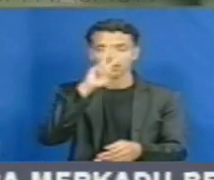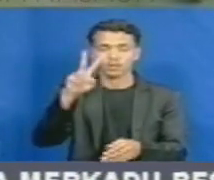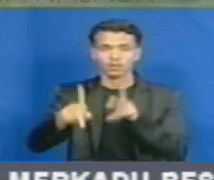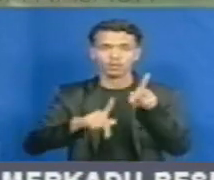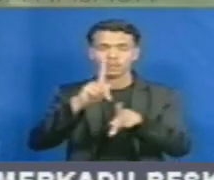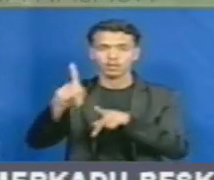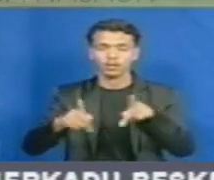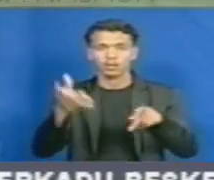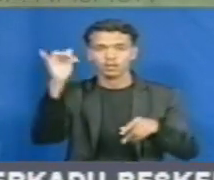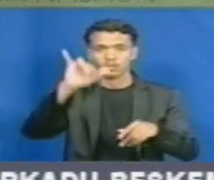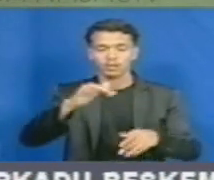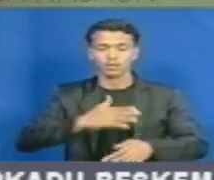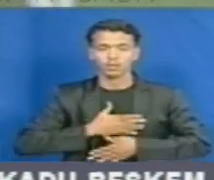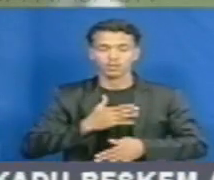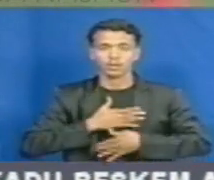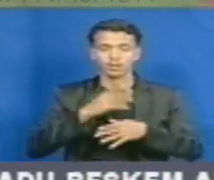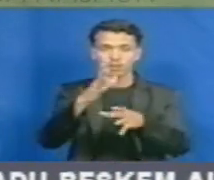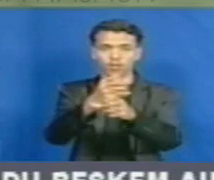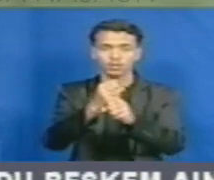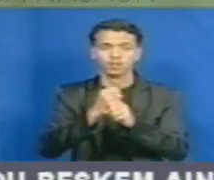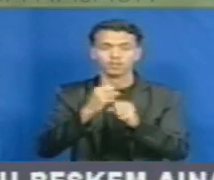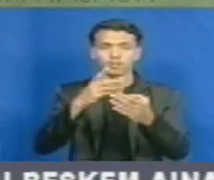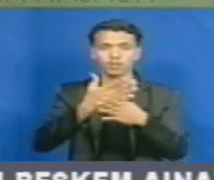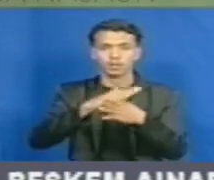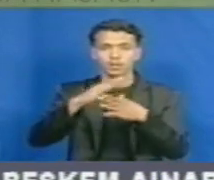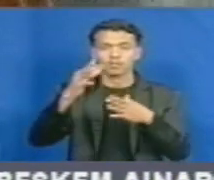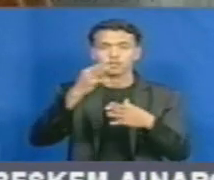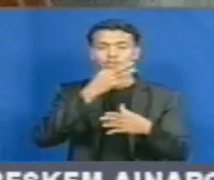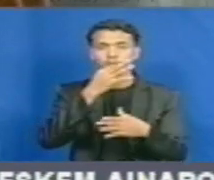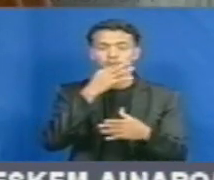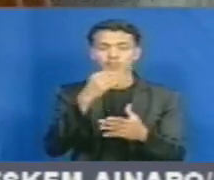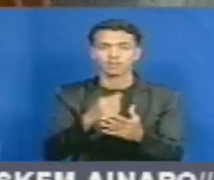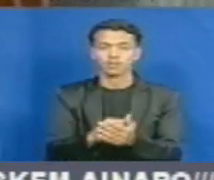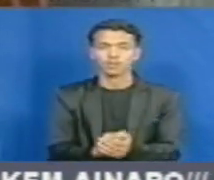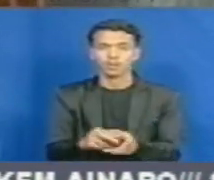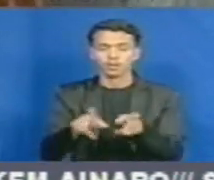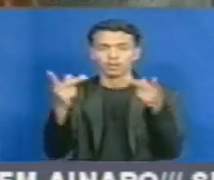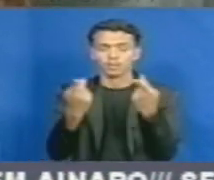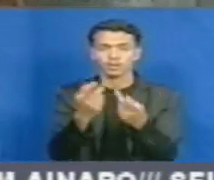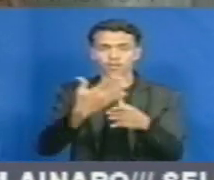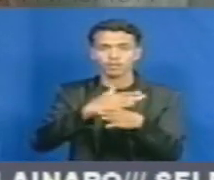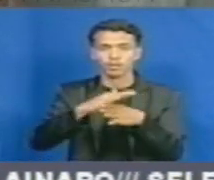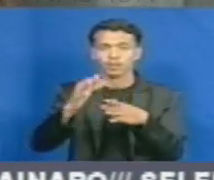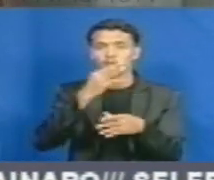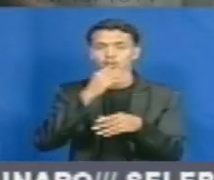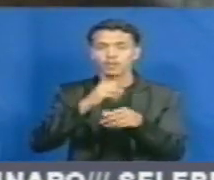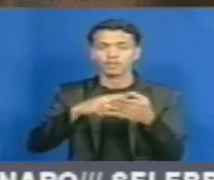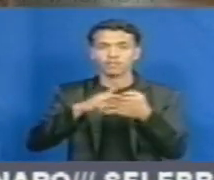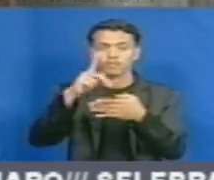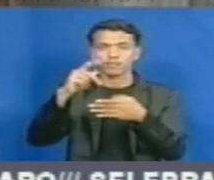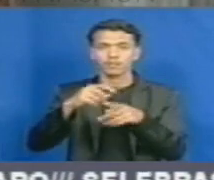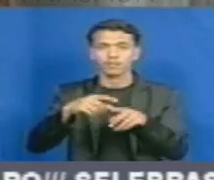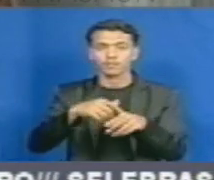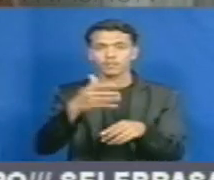sira contente para simo cesta básica o sitne governo rasa mesmo companhia distribuiona produto cesta básica mas